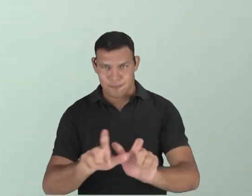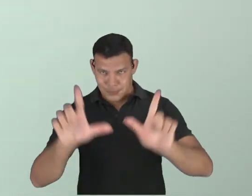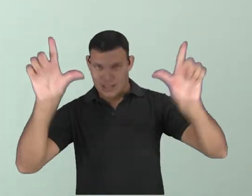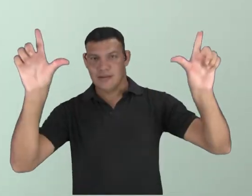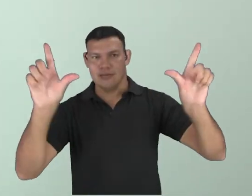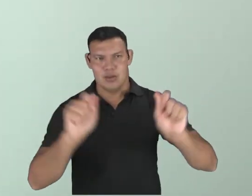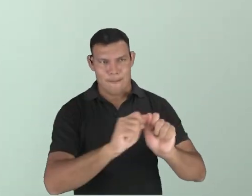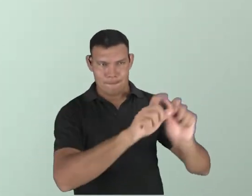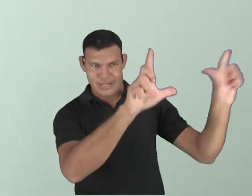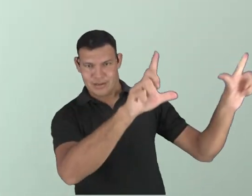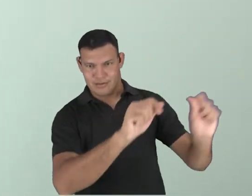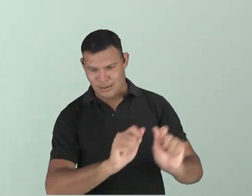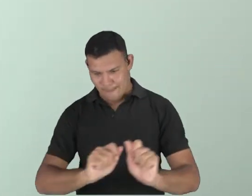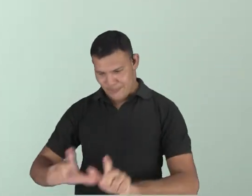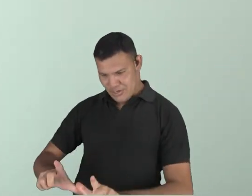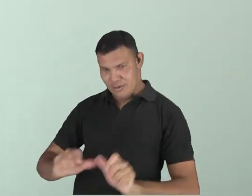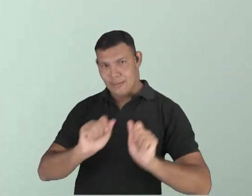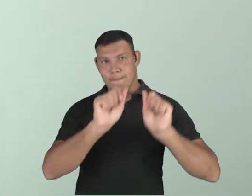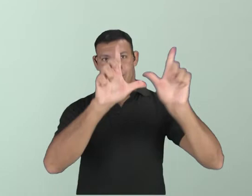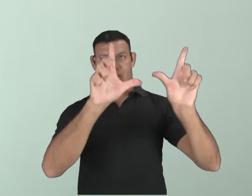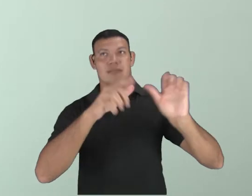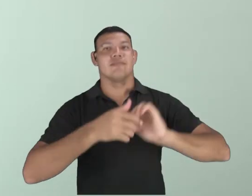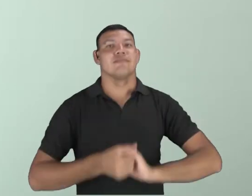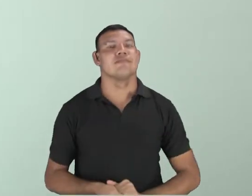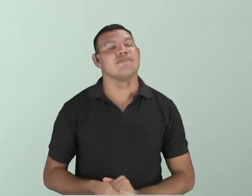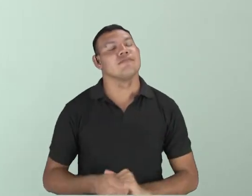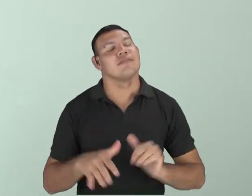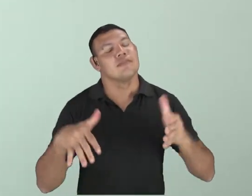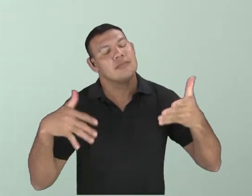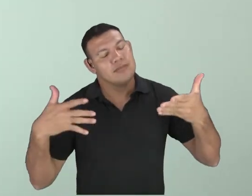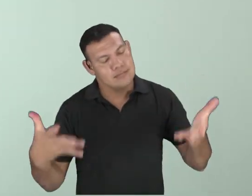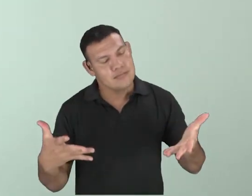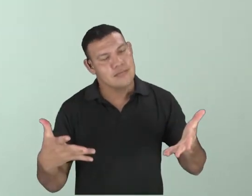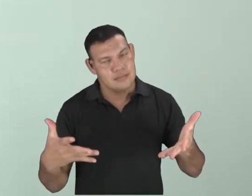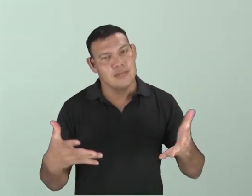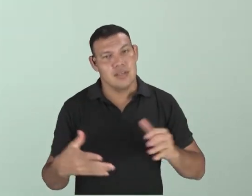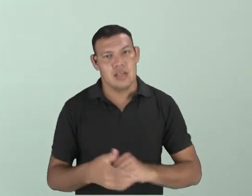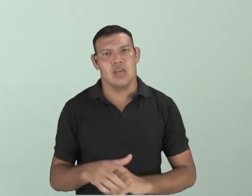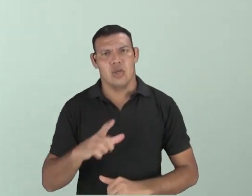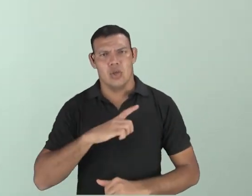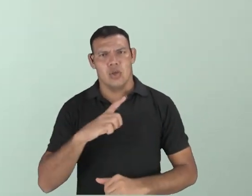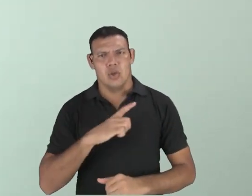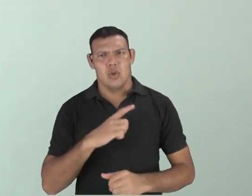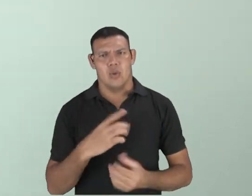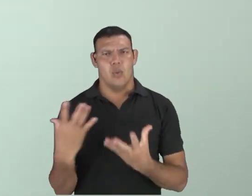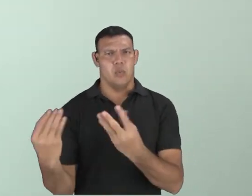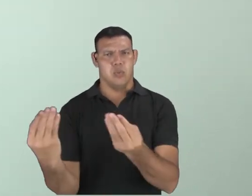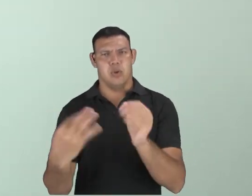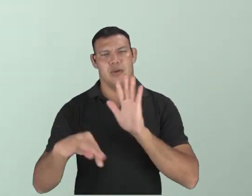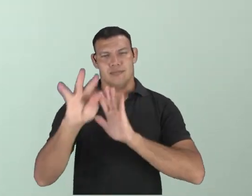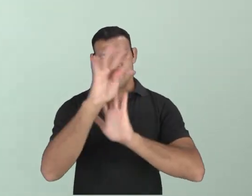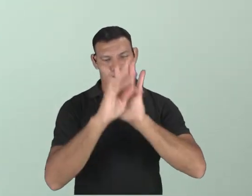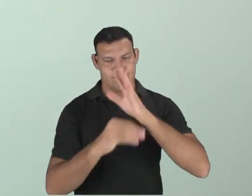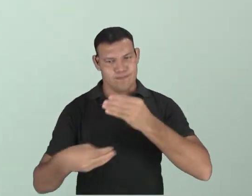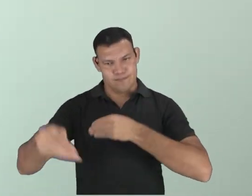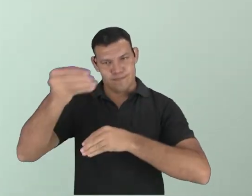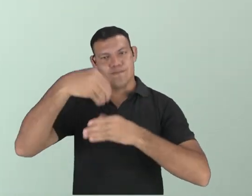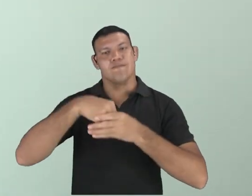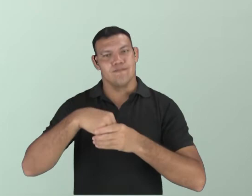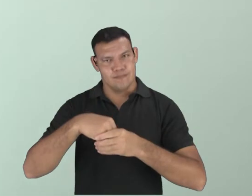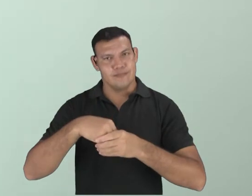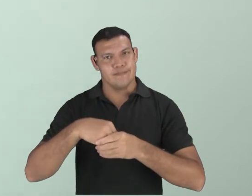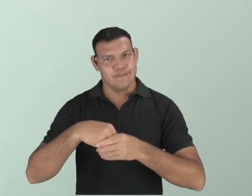clicar e abrir outras abas, que aí é o nosso hipertexto. Então a possibilidade de comunicação